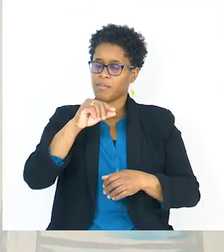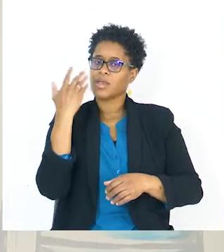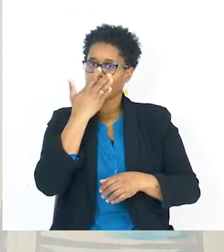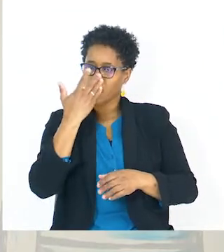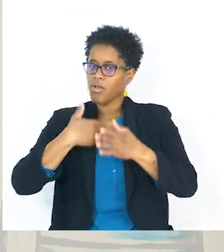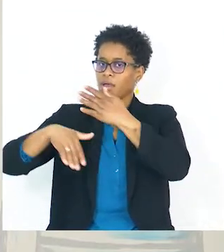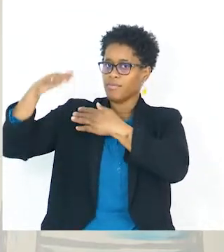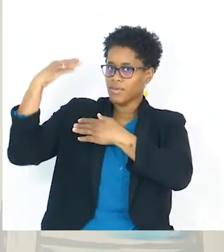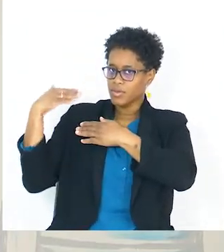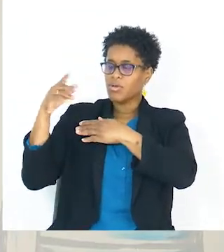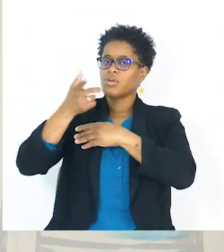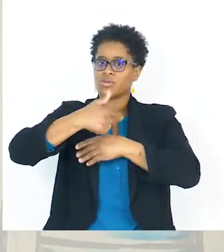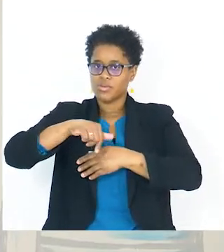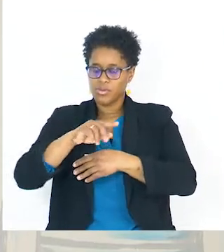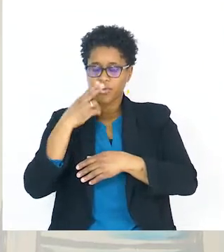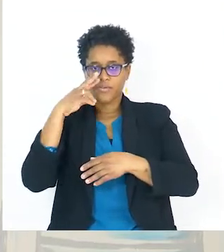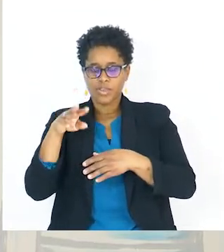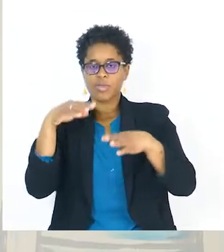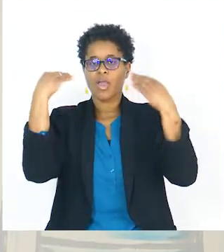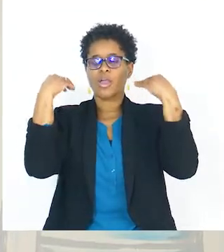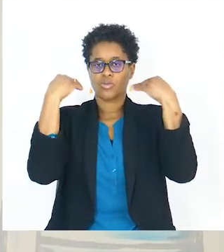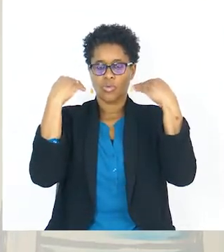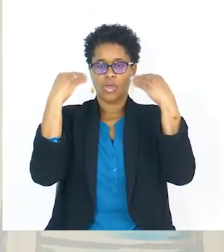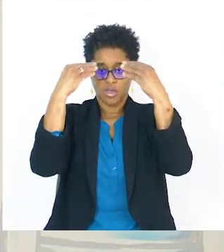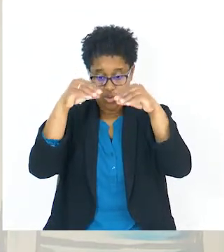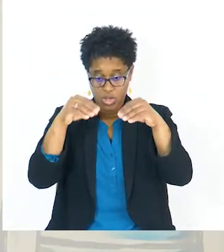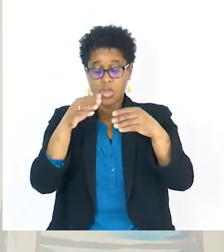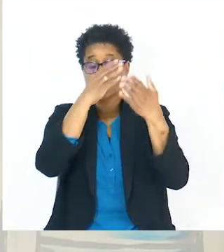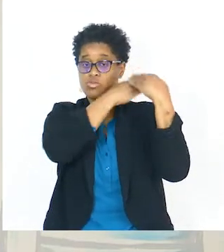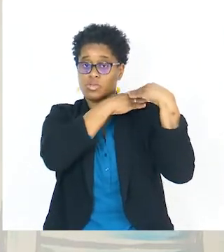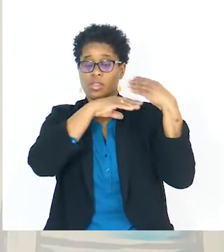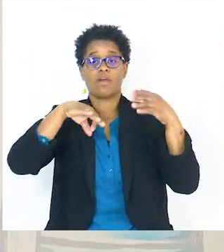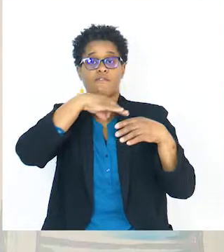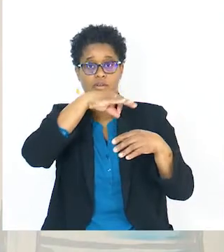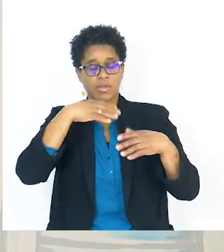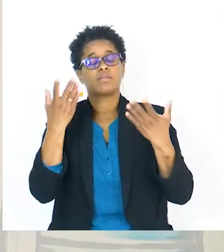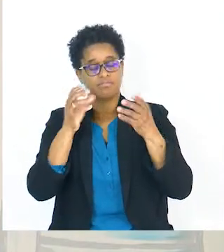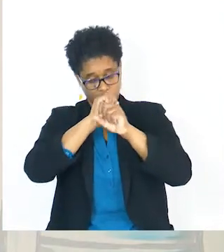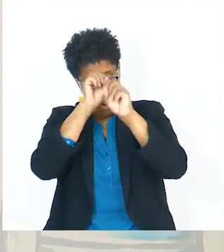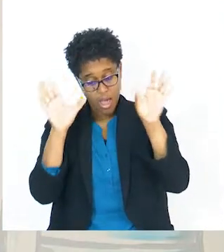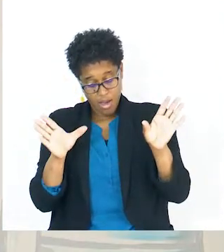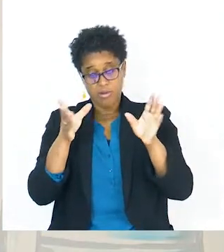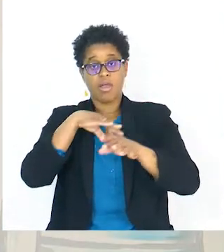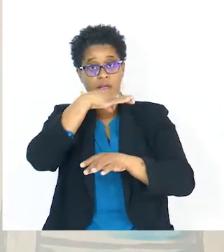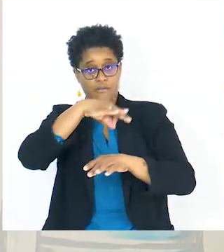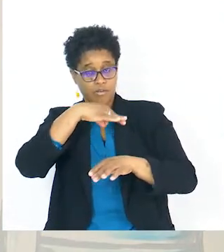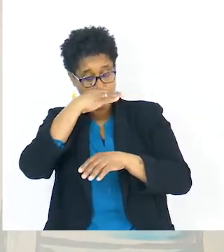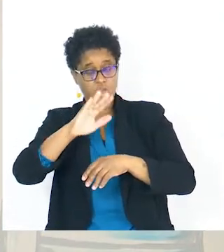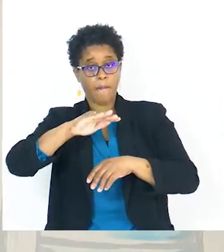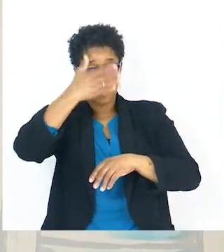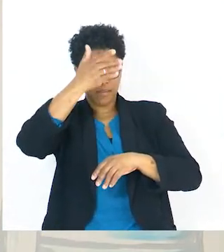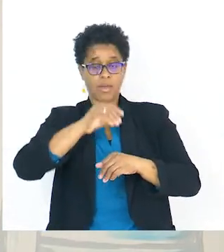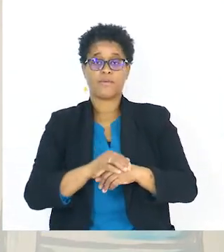aula anterior, nós vimos que a educação é a responsabilidade da família. Claro, a família são